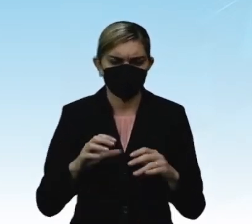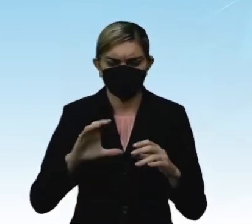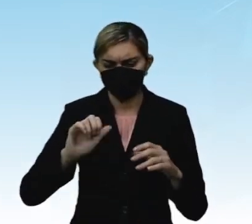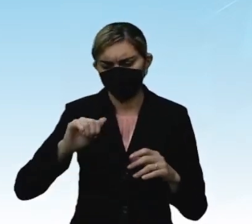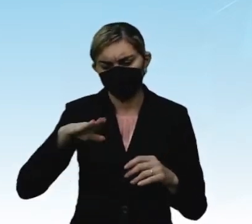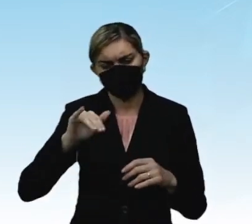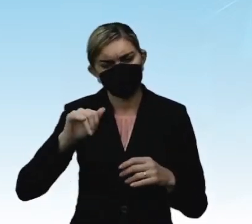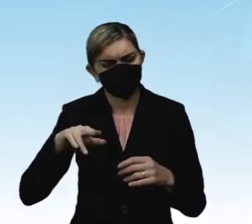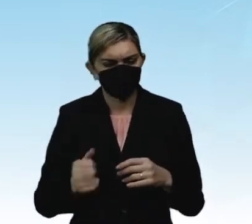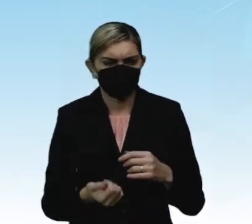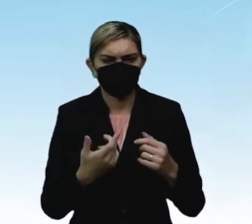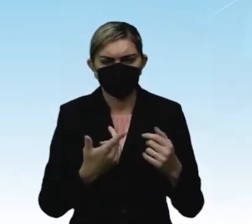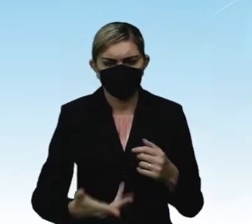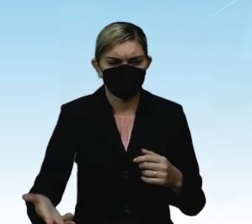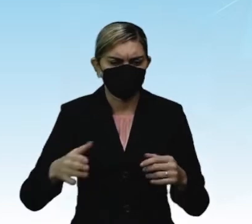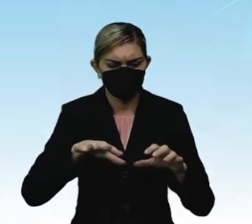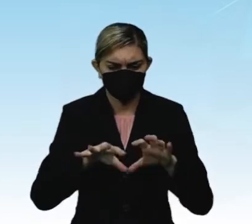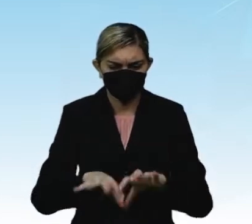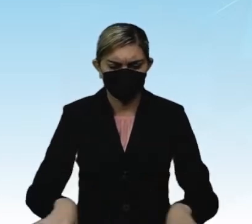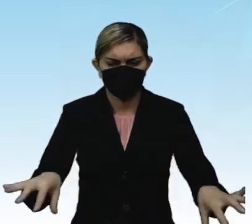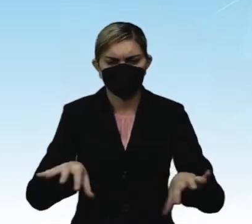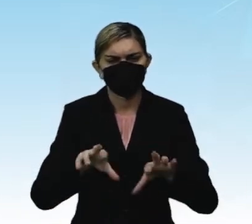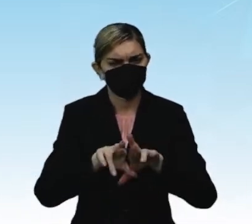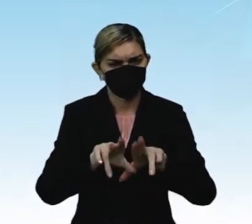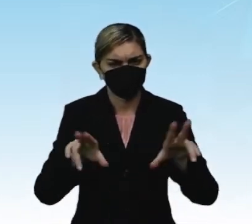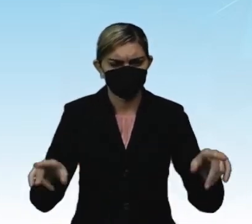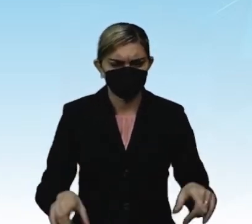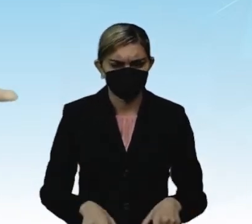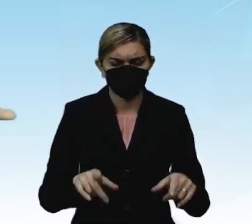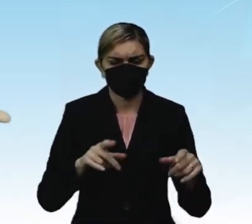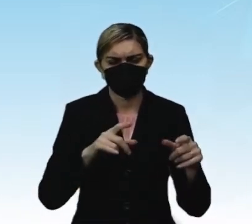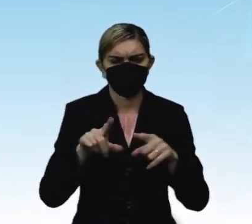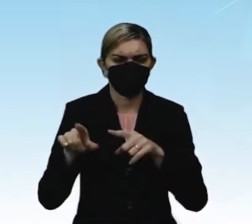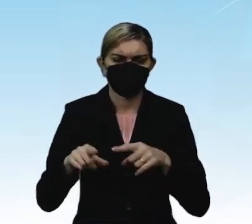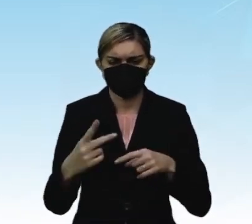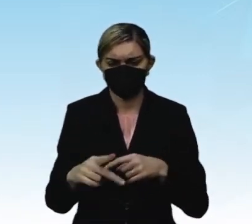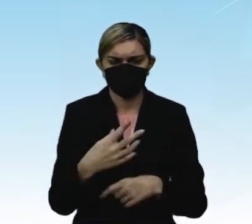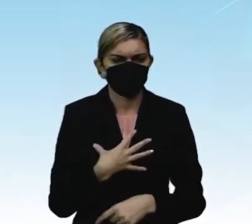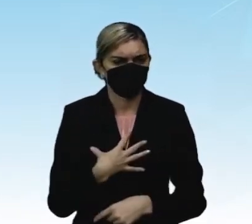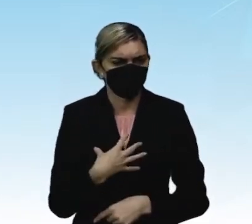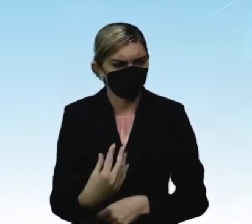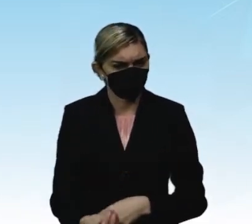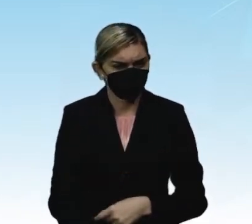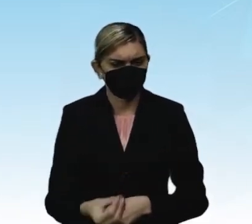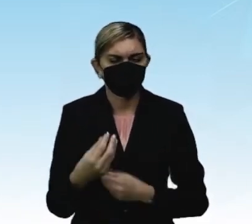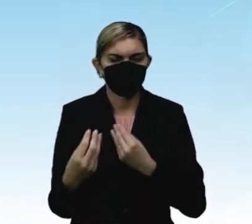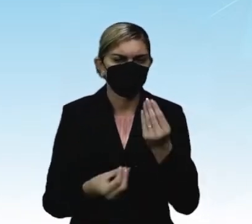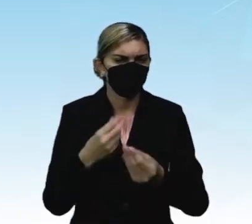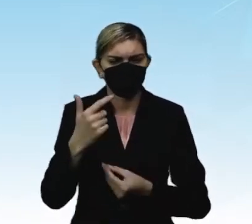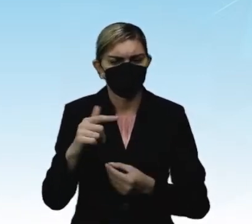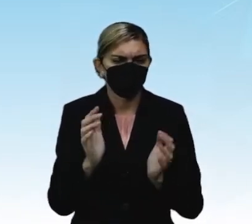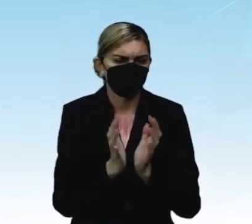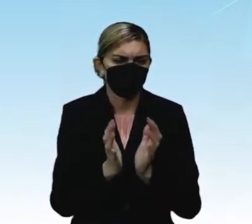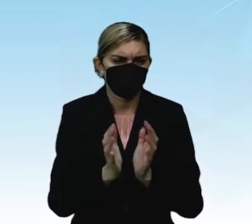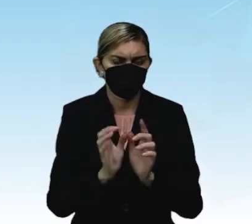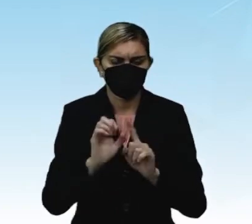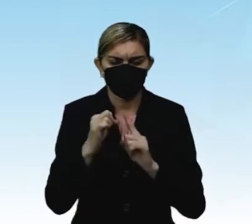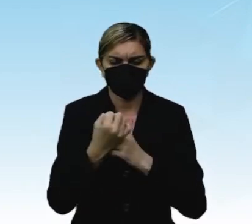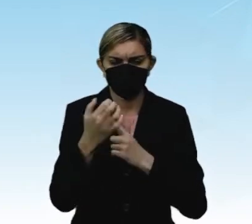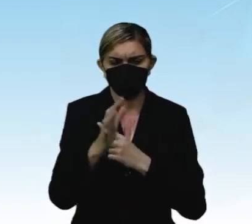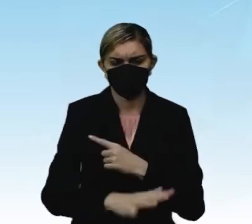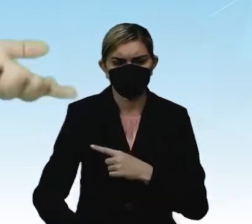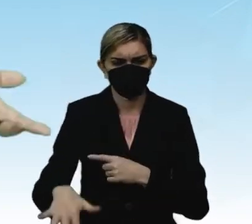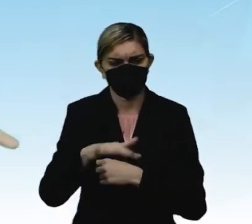cabanas, meus amores, são divididas entre vários casais com seus filhos. E como não há classes sociais,